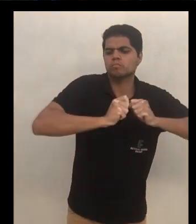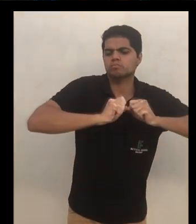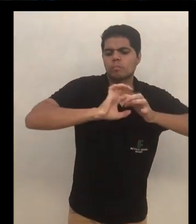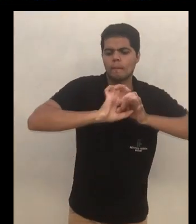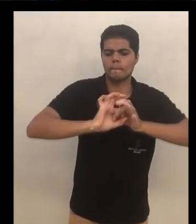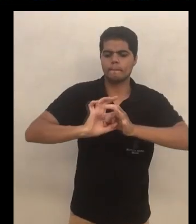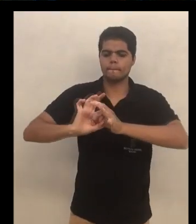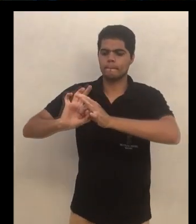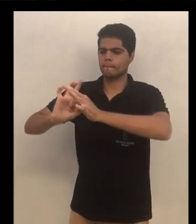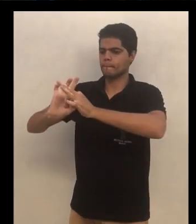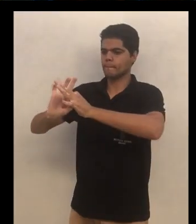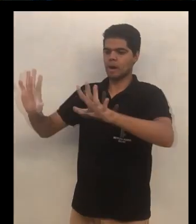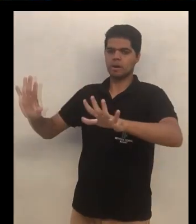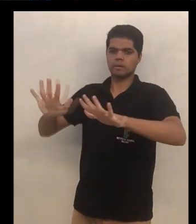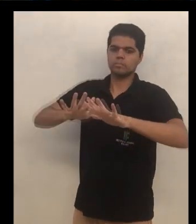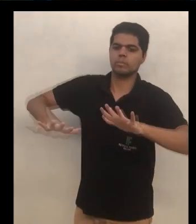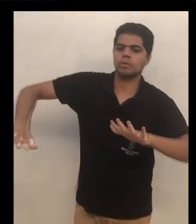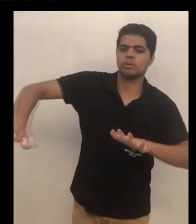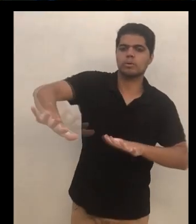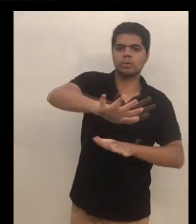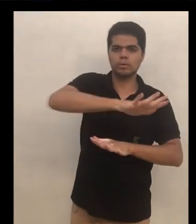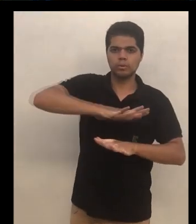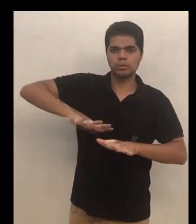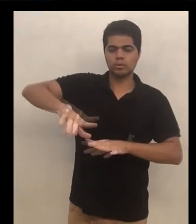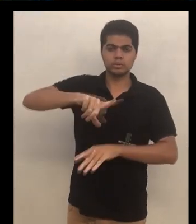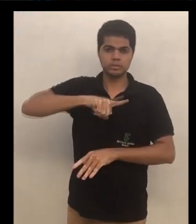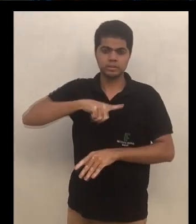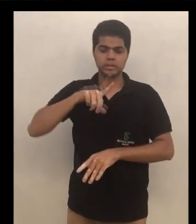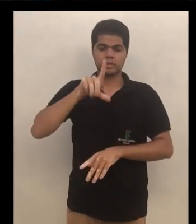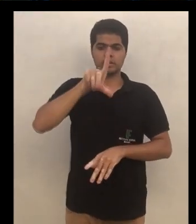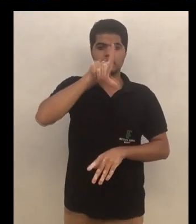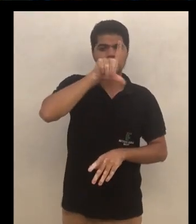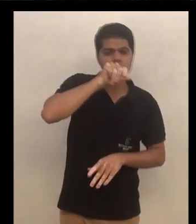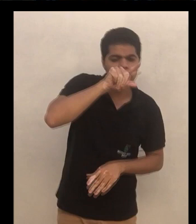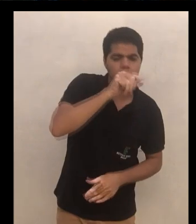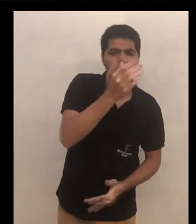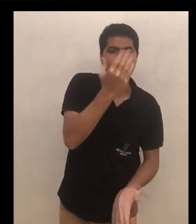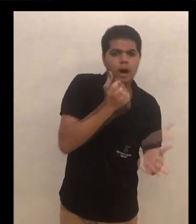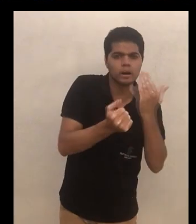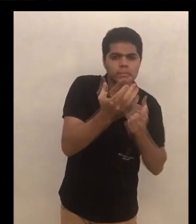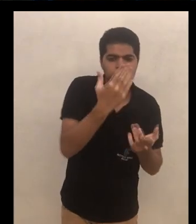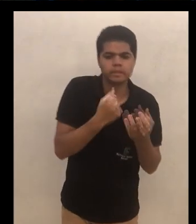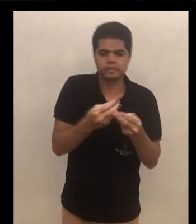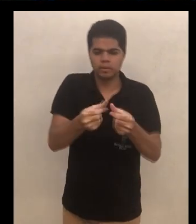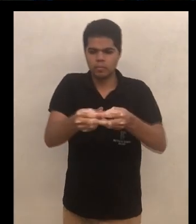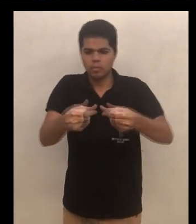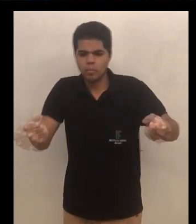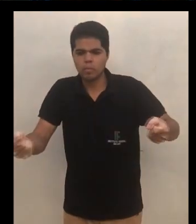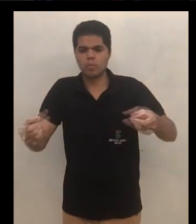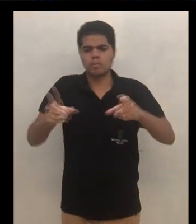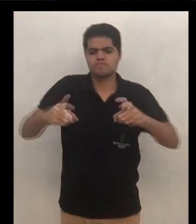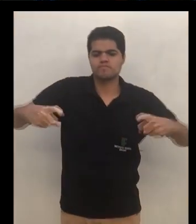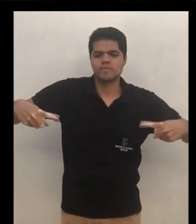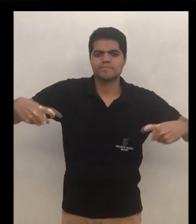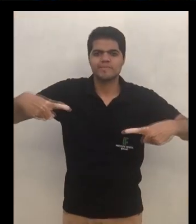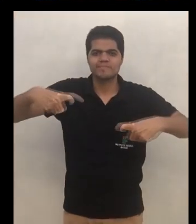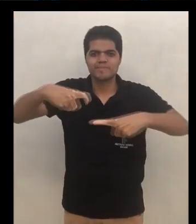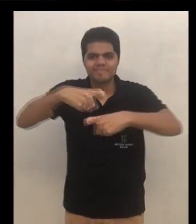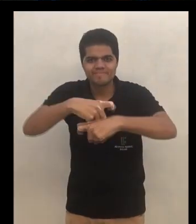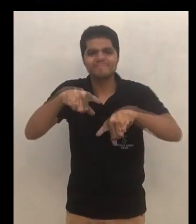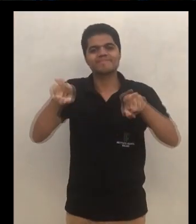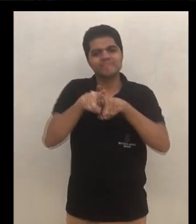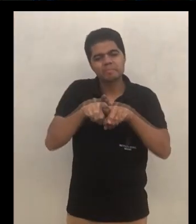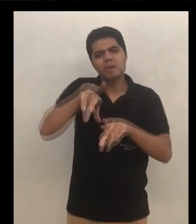a solta. Lembrando que essas aves, ela tem uma alimentação também, né, com forragens, insetos, minhocas, ela